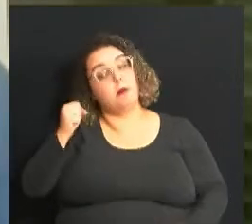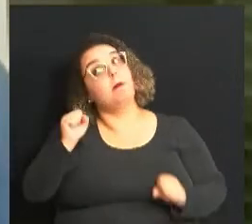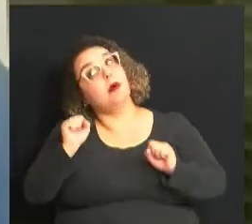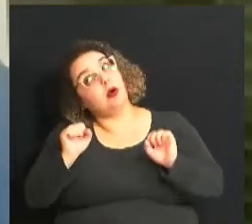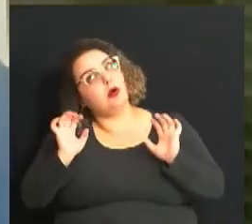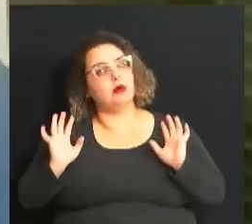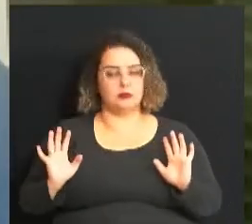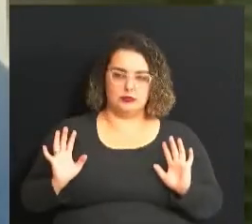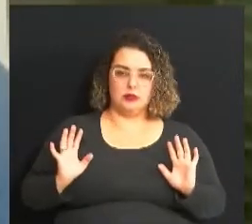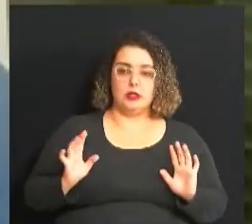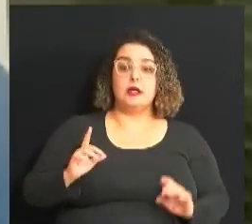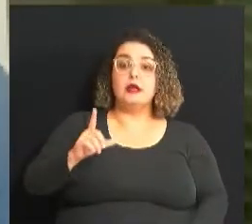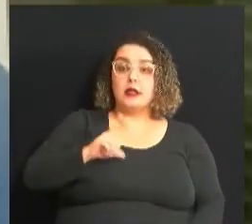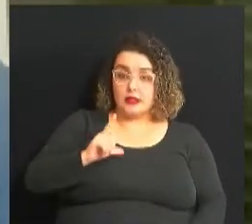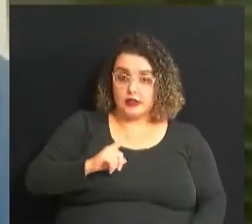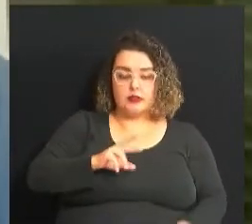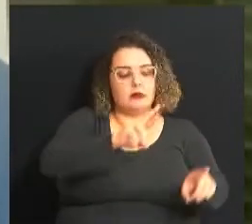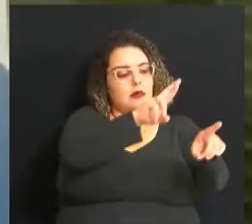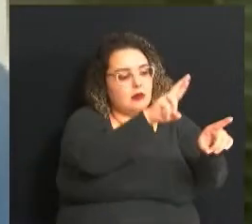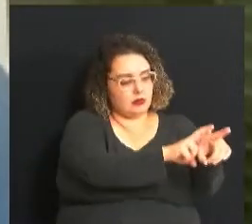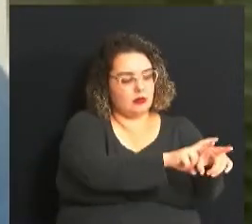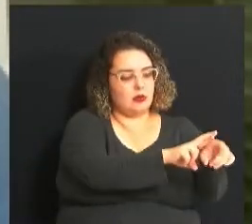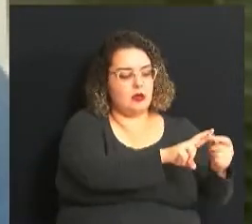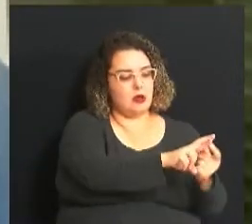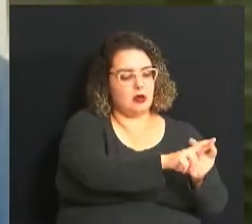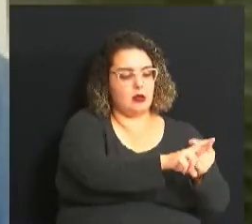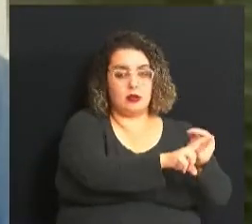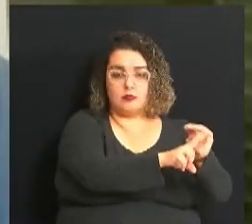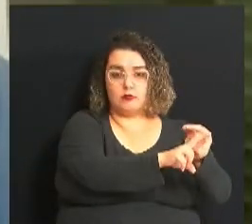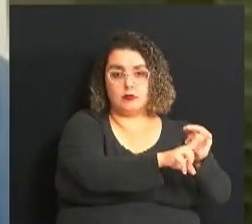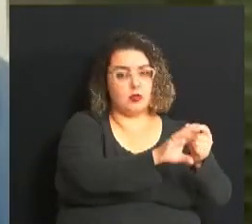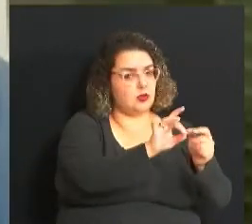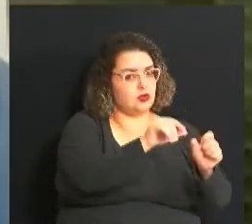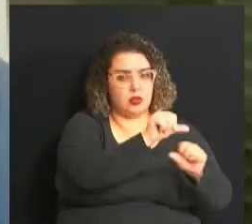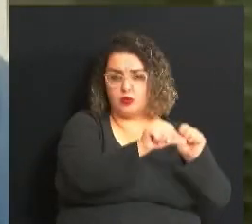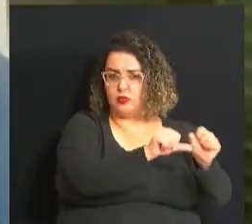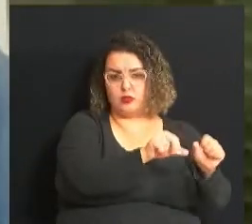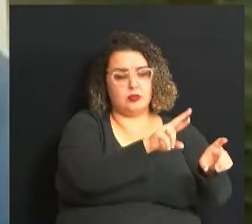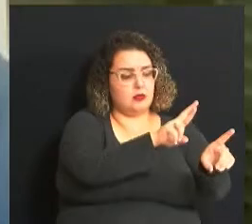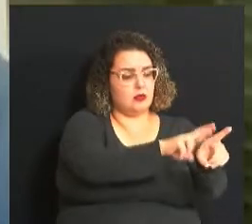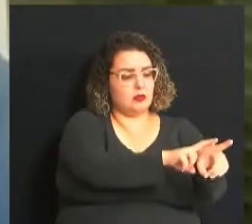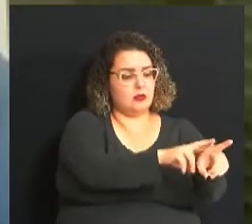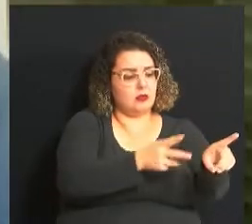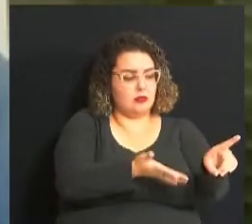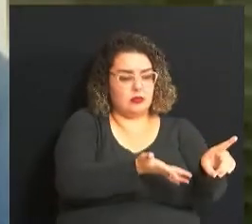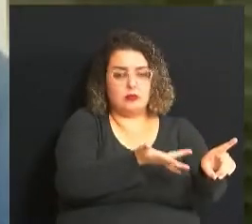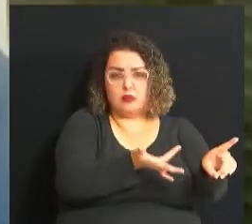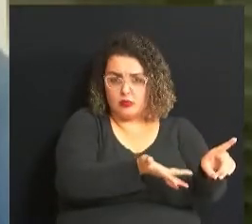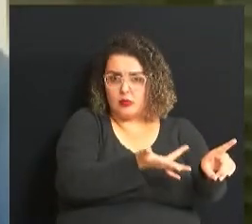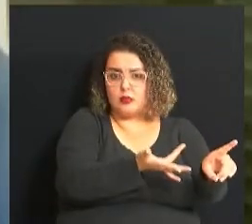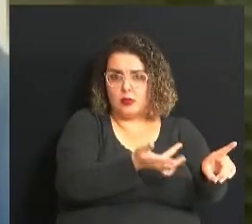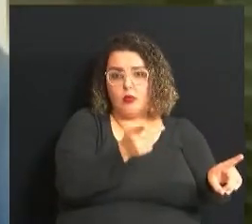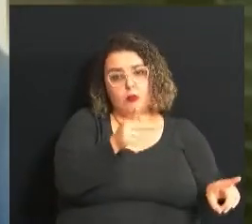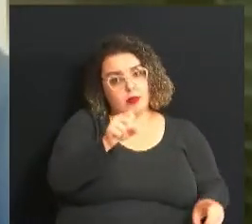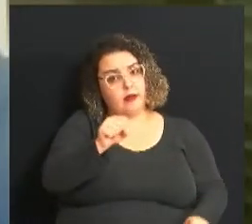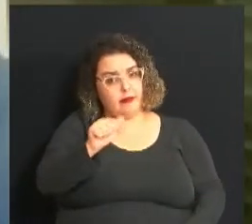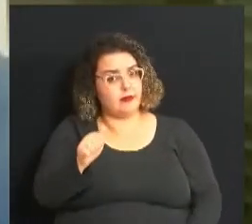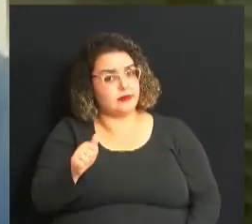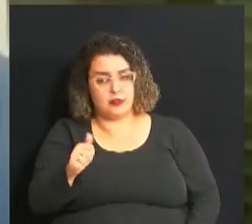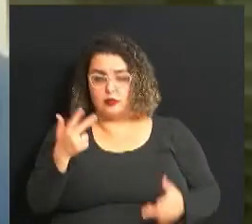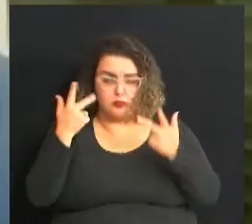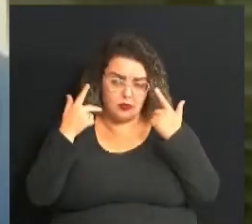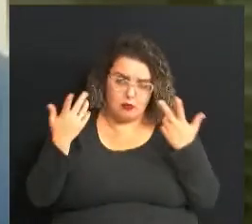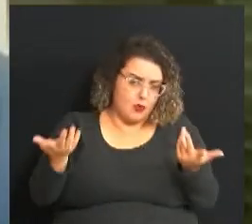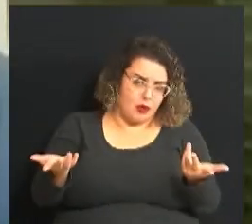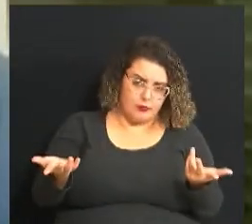existem cânceres prostáticos que só alteram o toque e o PSA está normal. Então, respondendo à pergunta